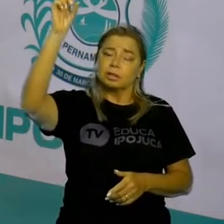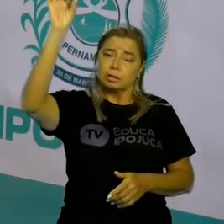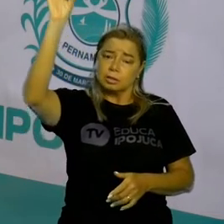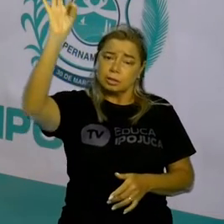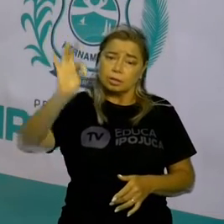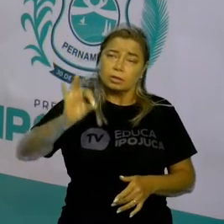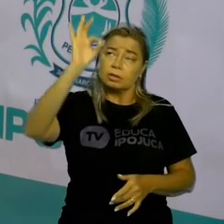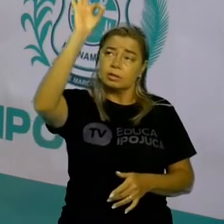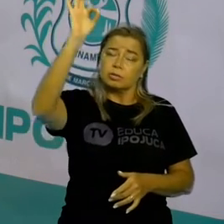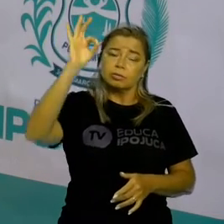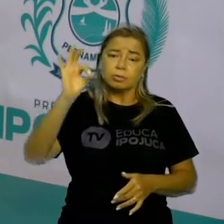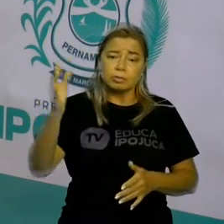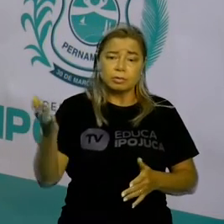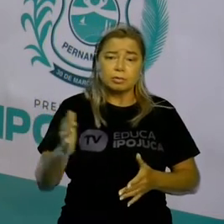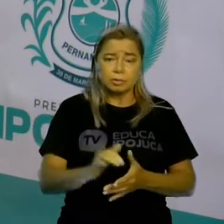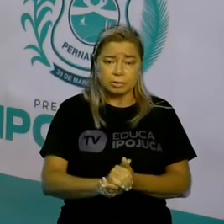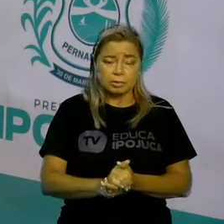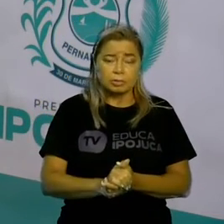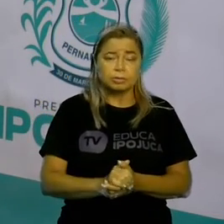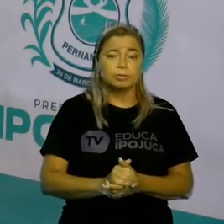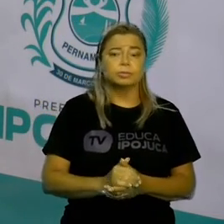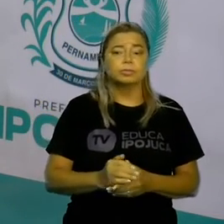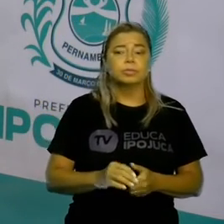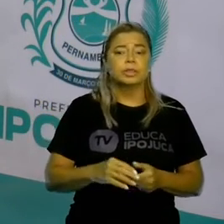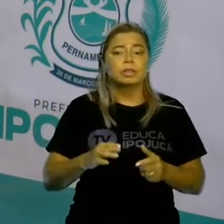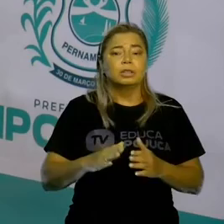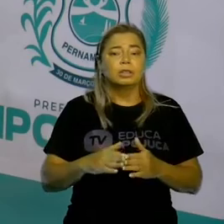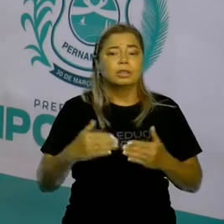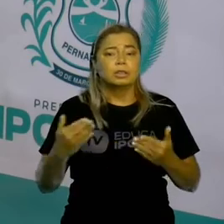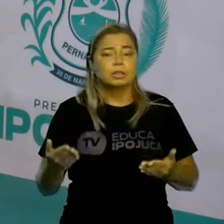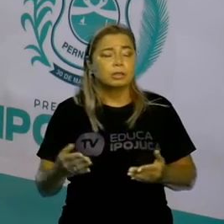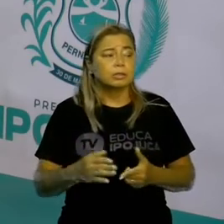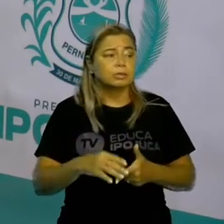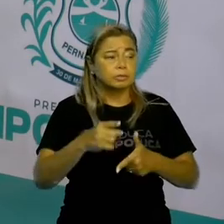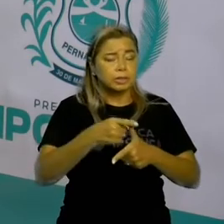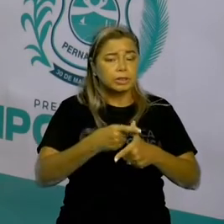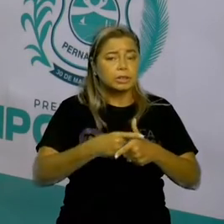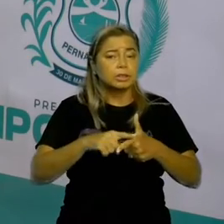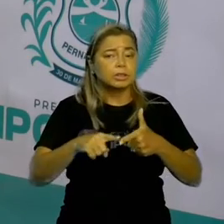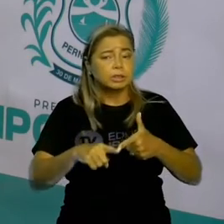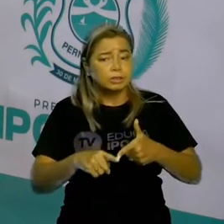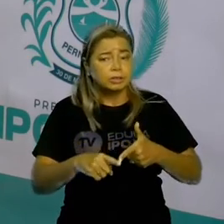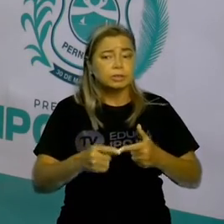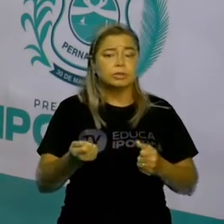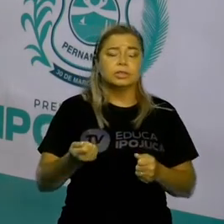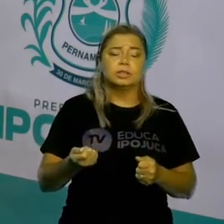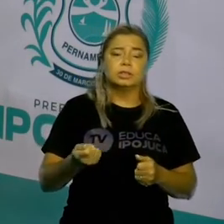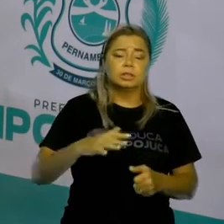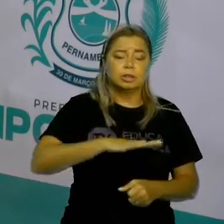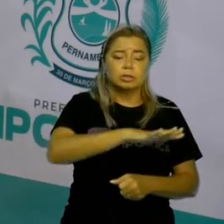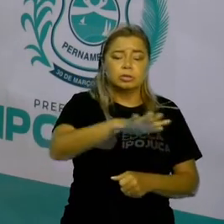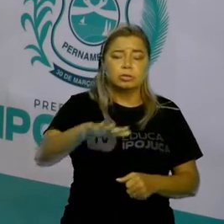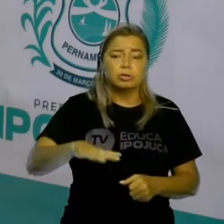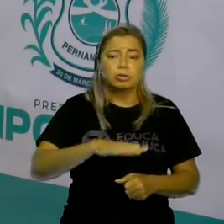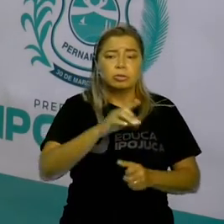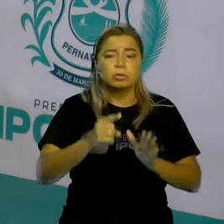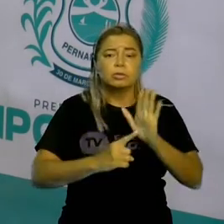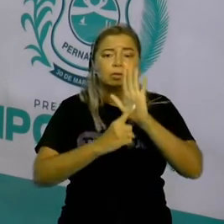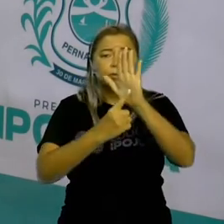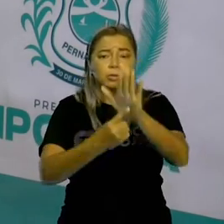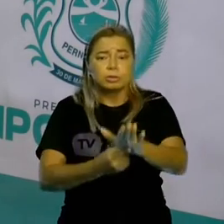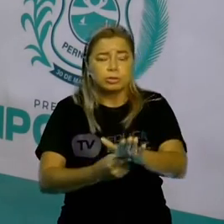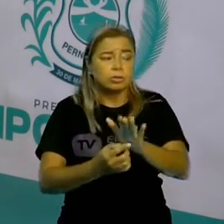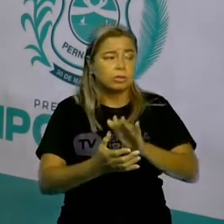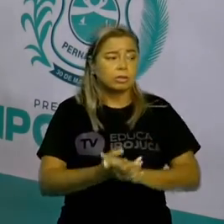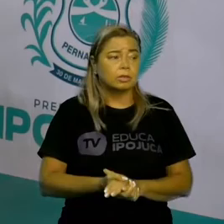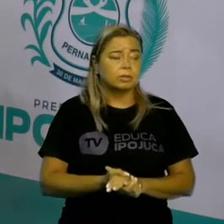que é o número de eventos possíveis, dentro do espaço amostral disponível. 1 em